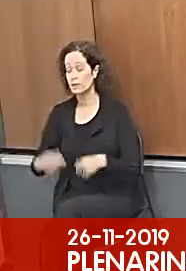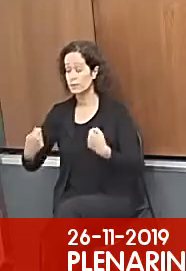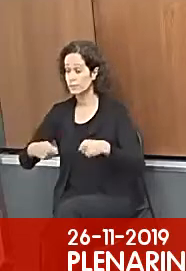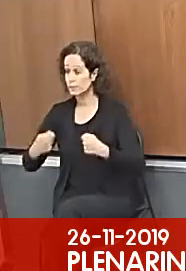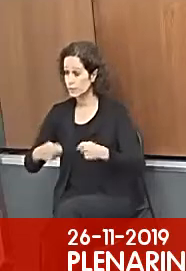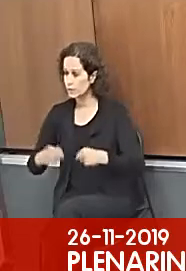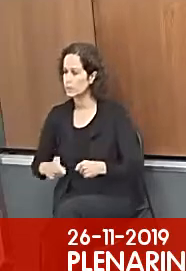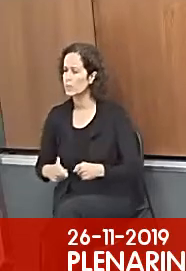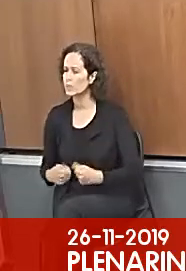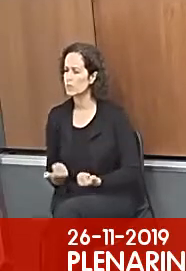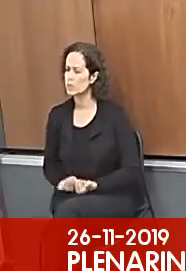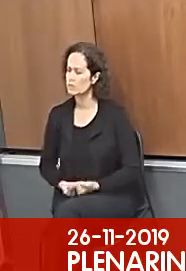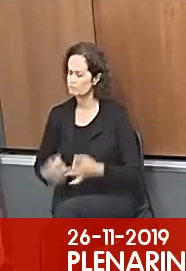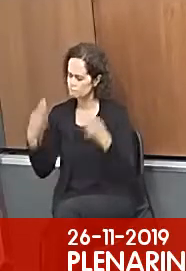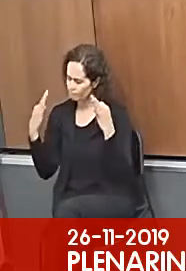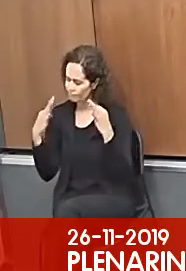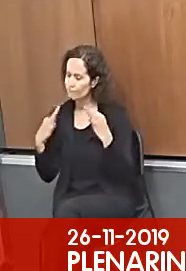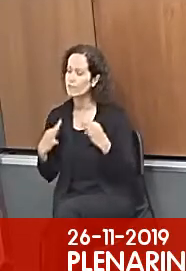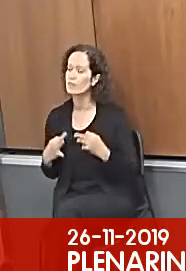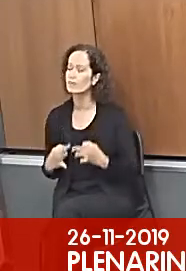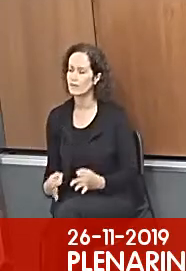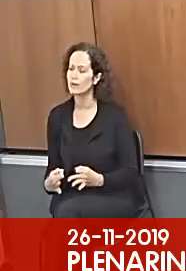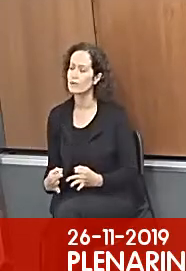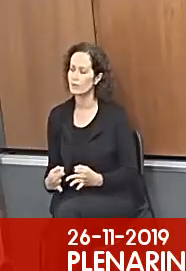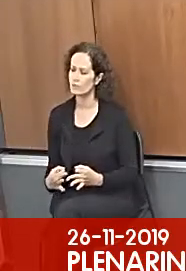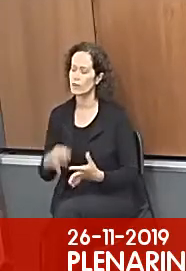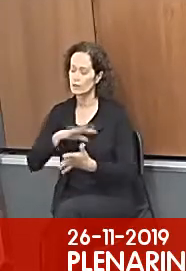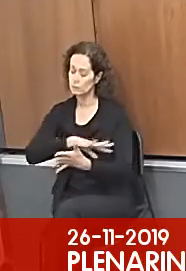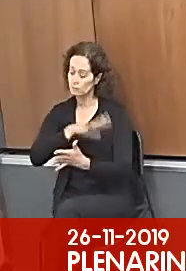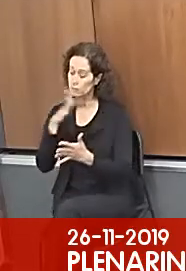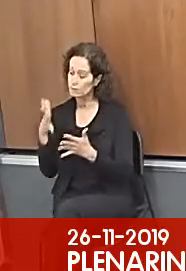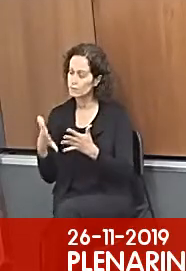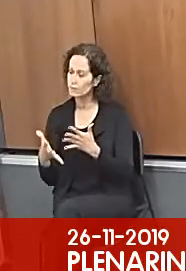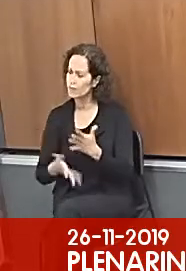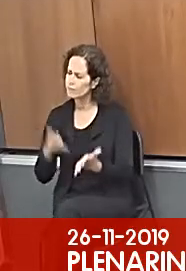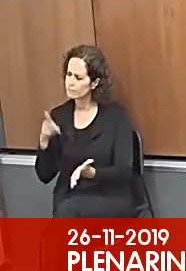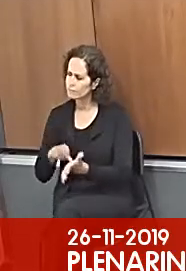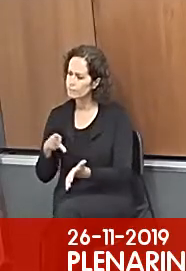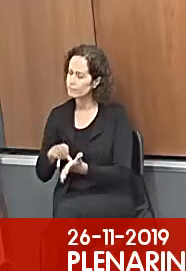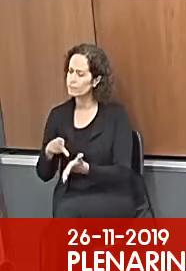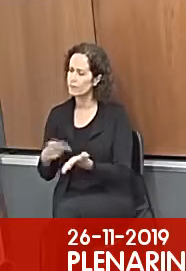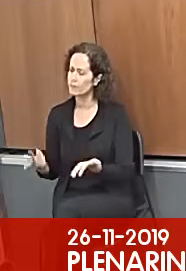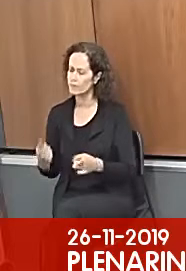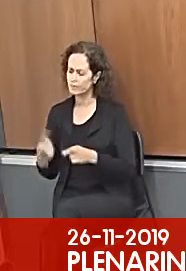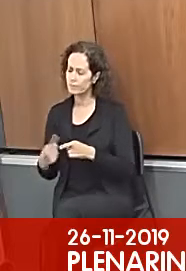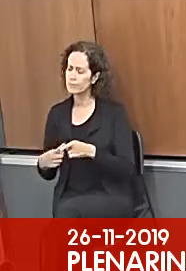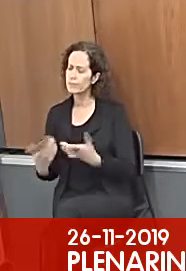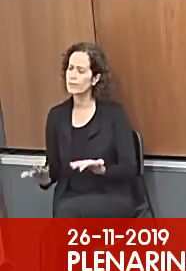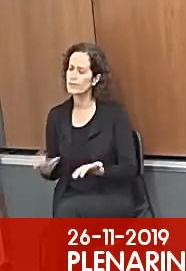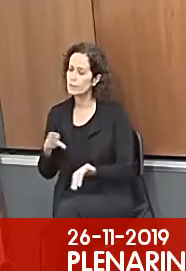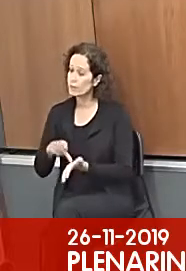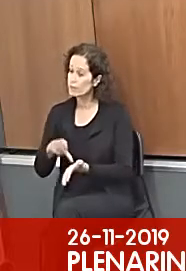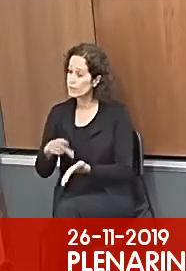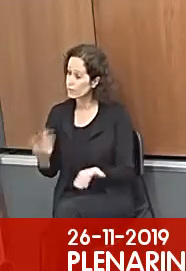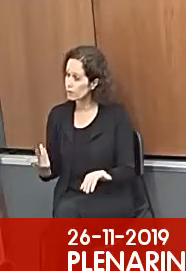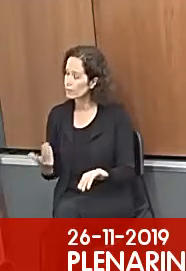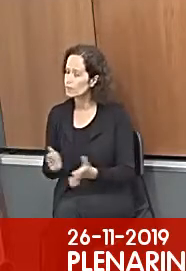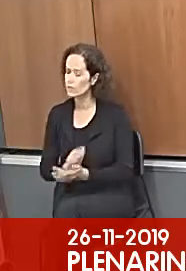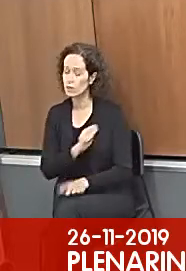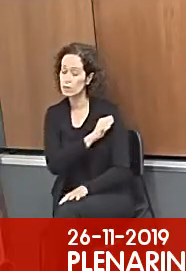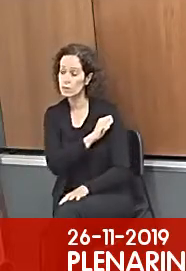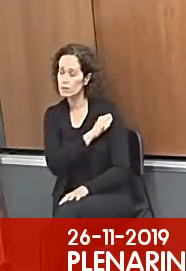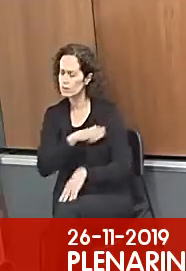precisamos adequar de verdade essa língua de sinais, porque, na verdade, o nosso